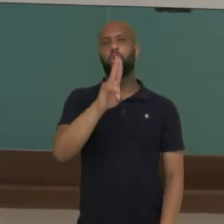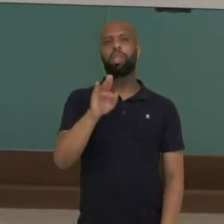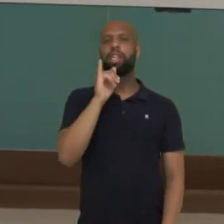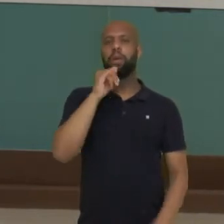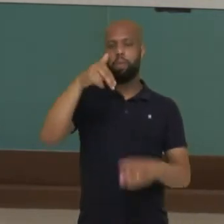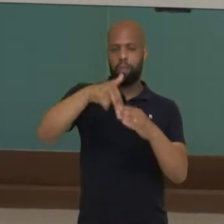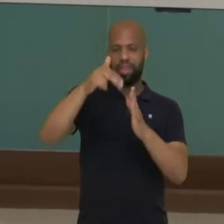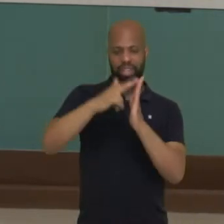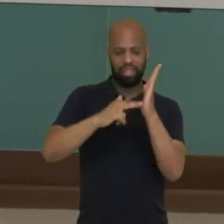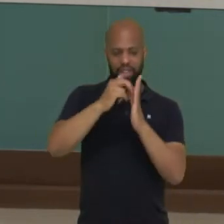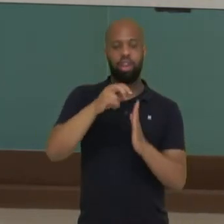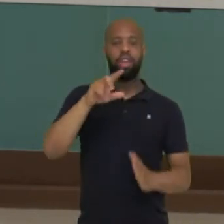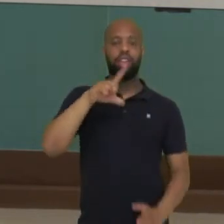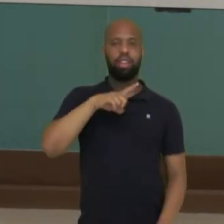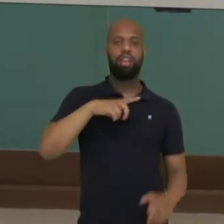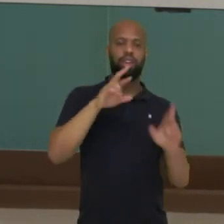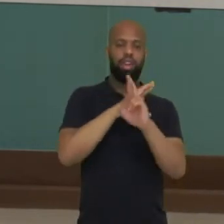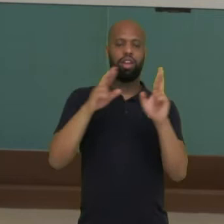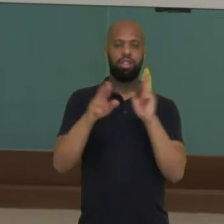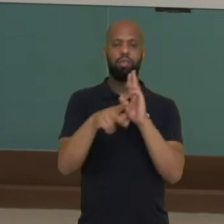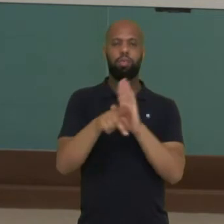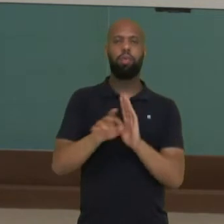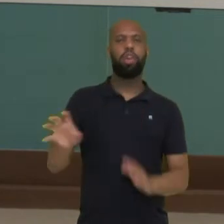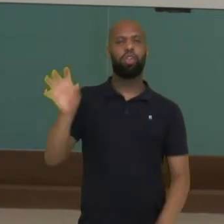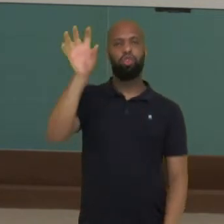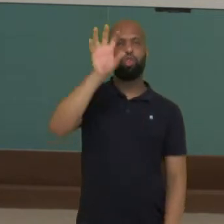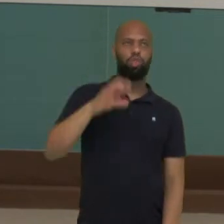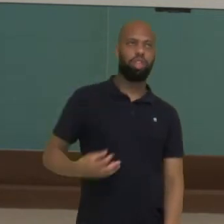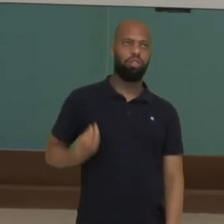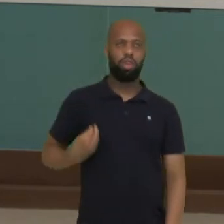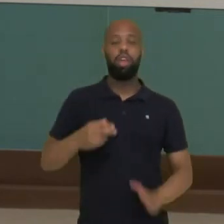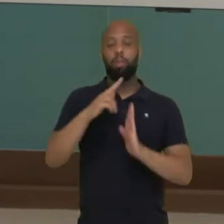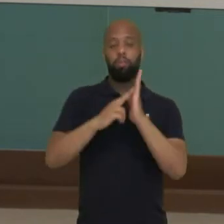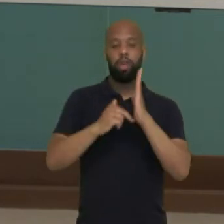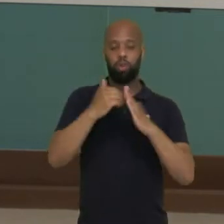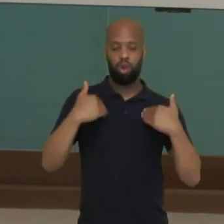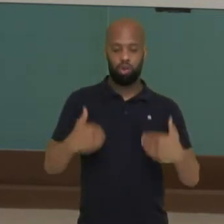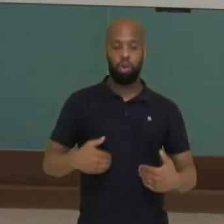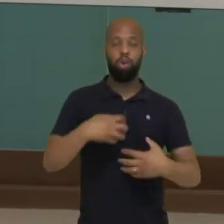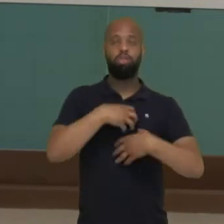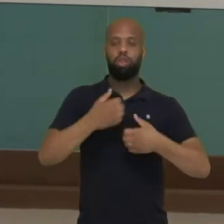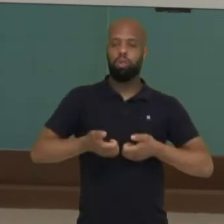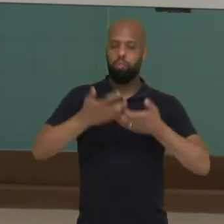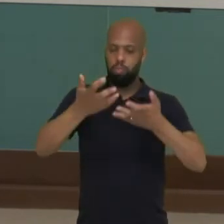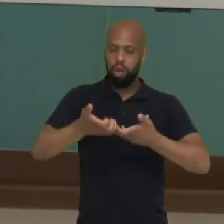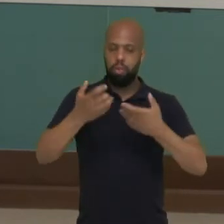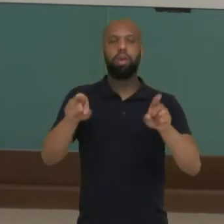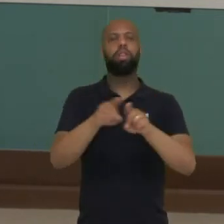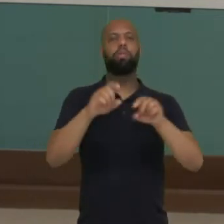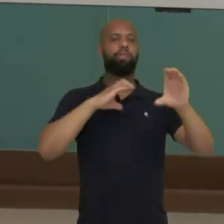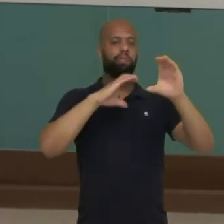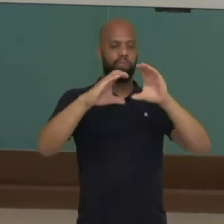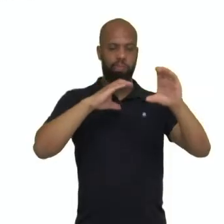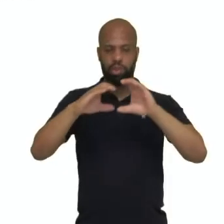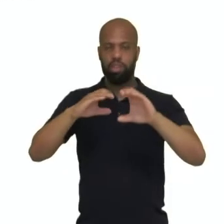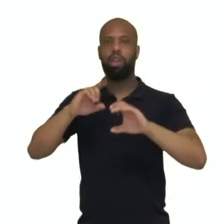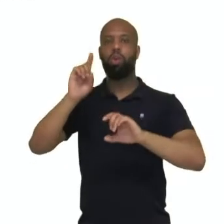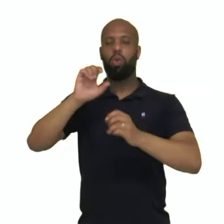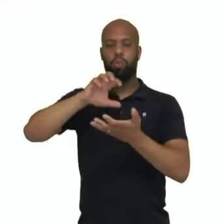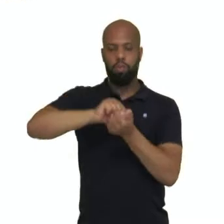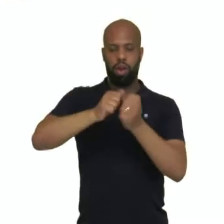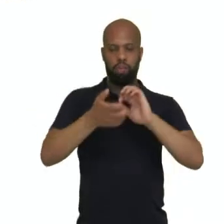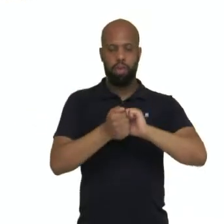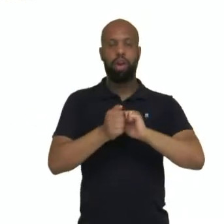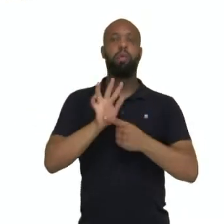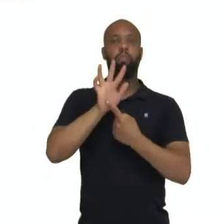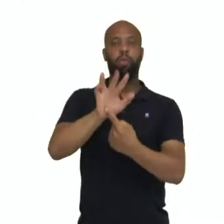corpo, tem a ver com a região onde eles vivem. A pintura corporal é uma forma de expressão e de comunicação e materializa os